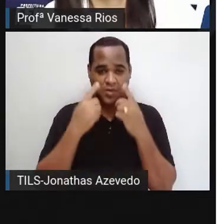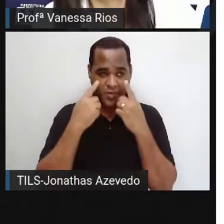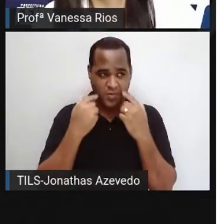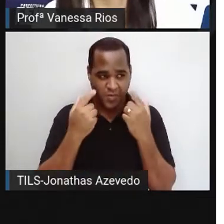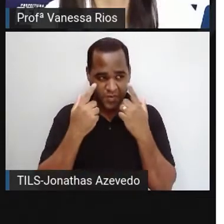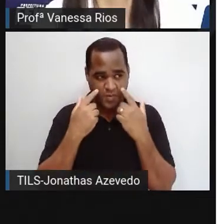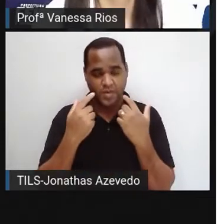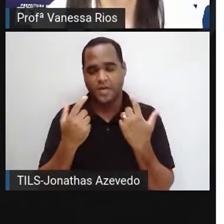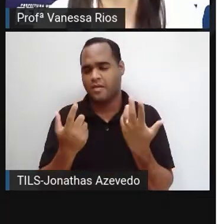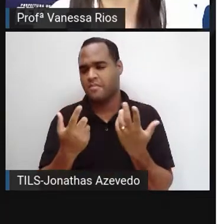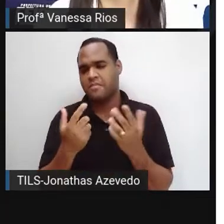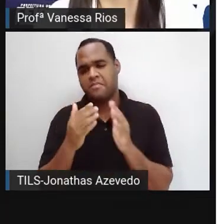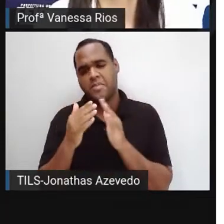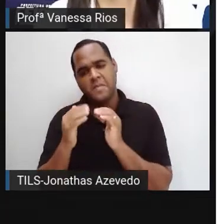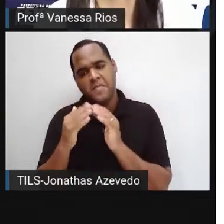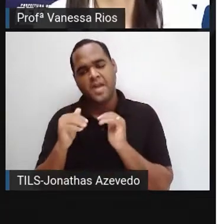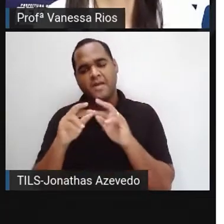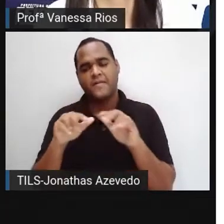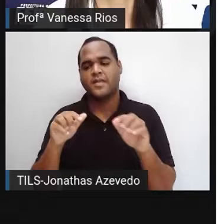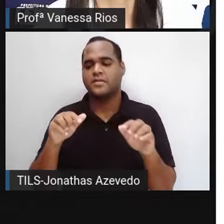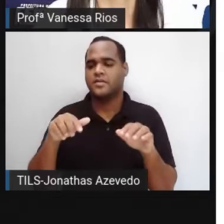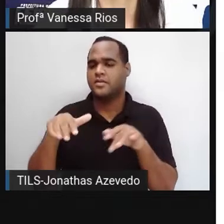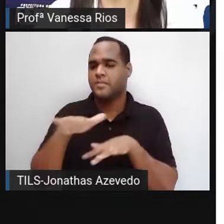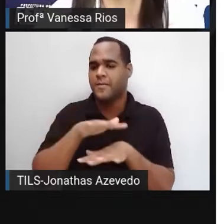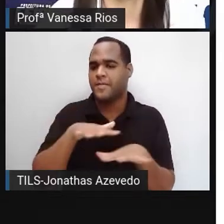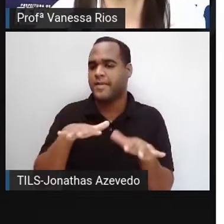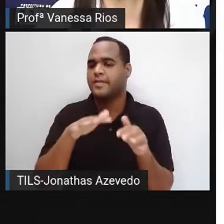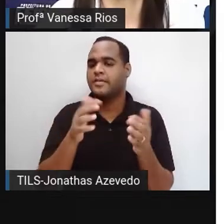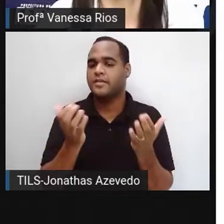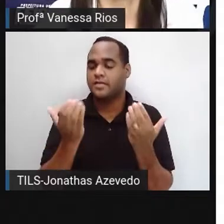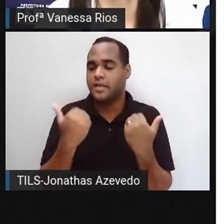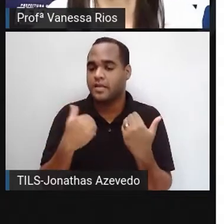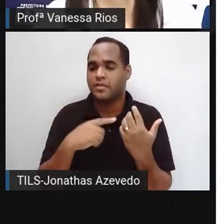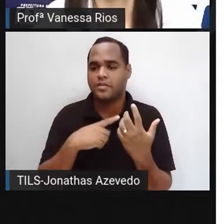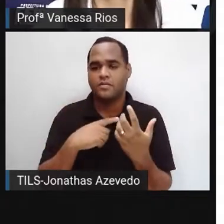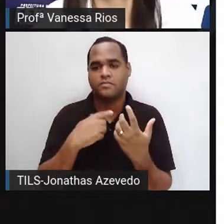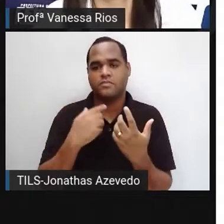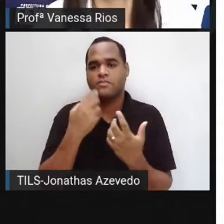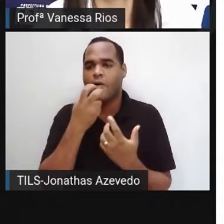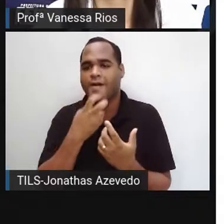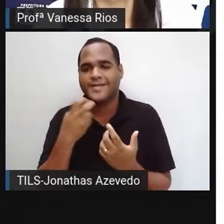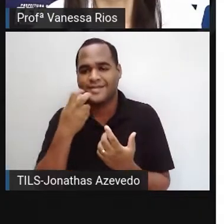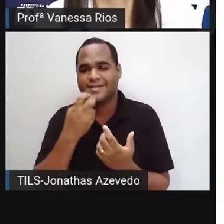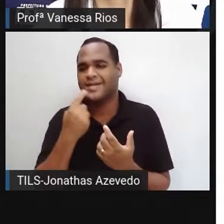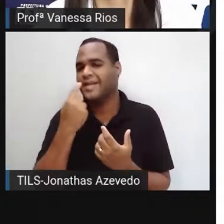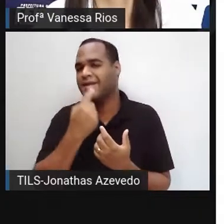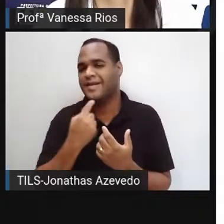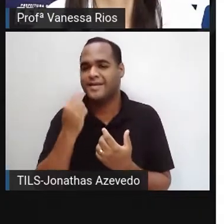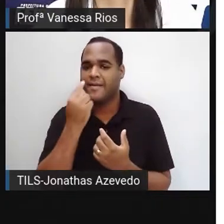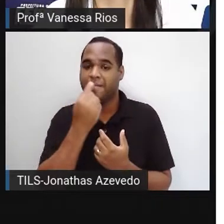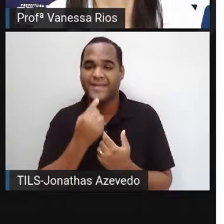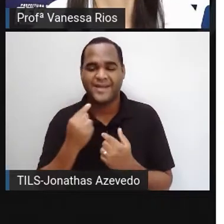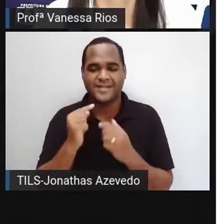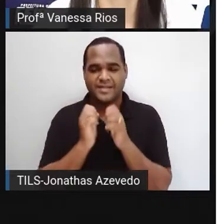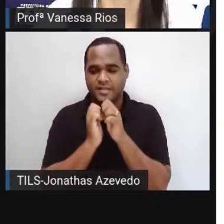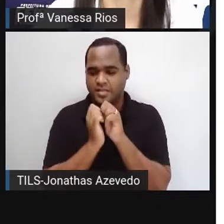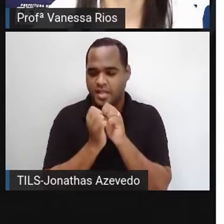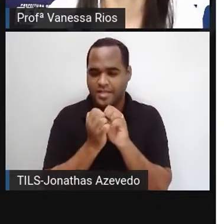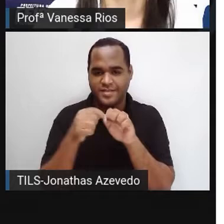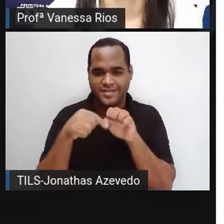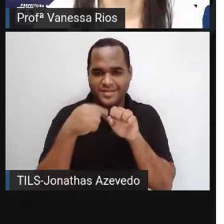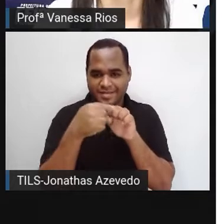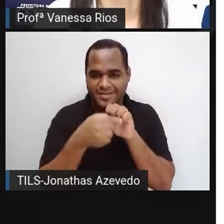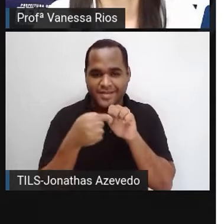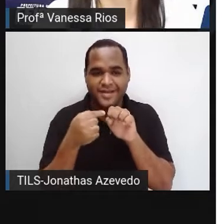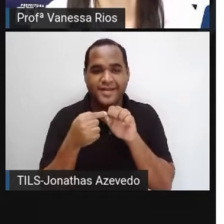o ronco, os movimentos produzidos dentro e fora da boca, na língua, lábios e dentes, e também os